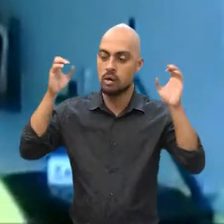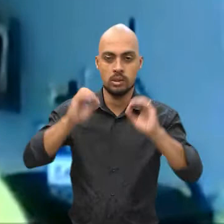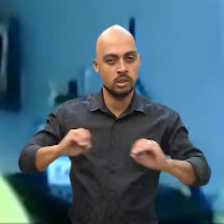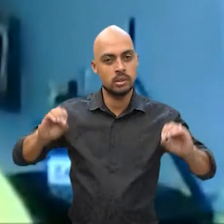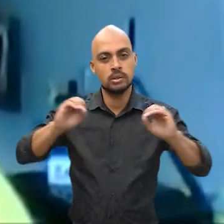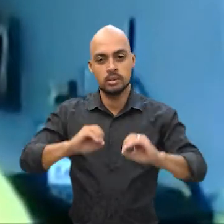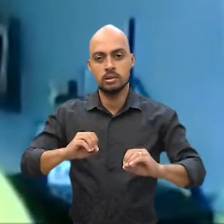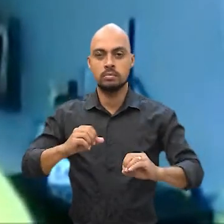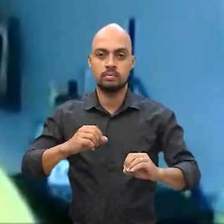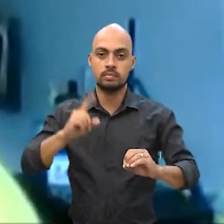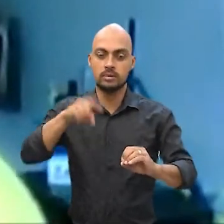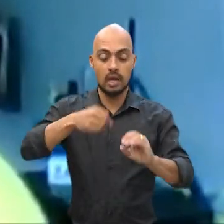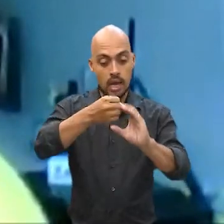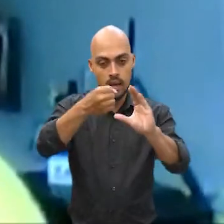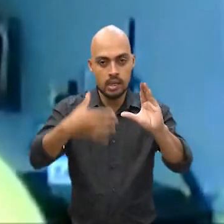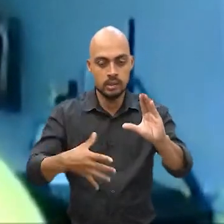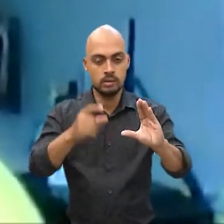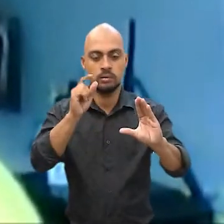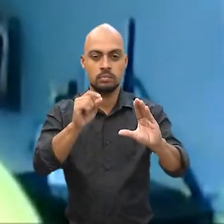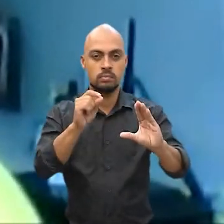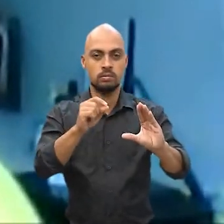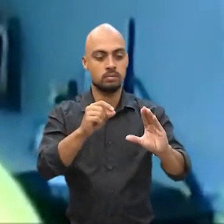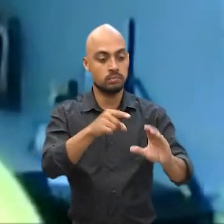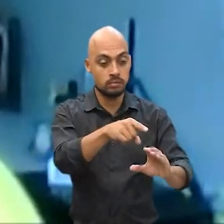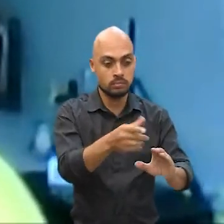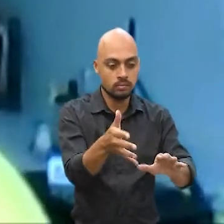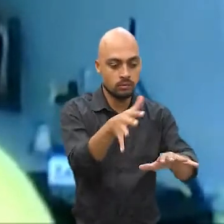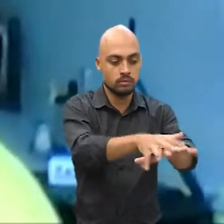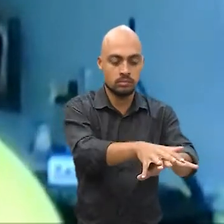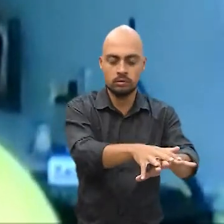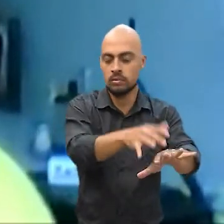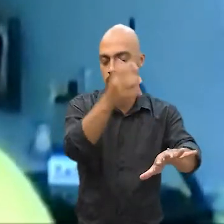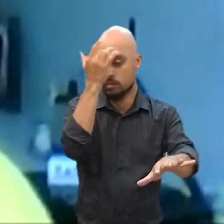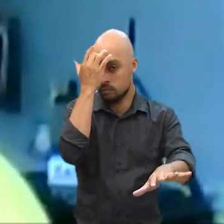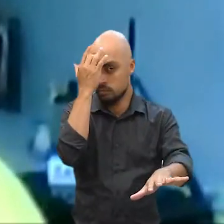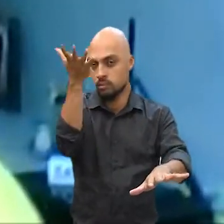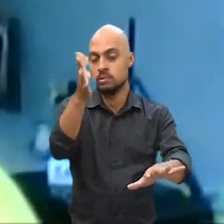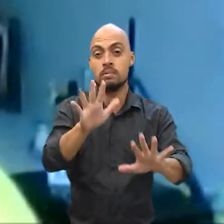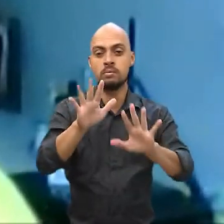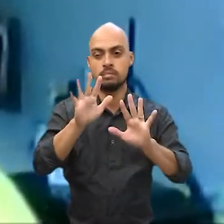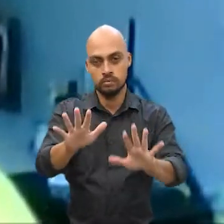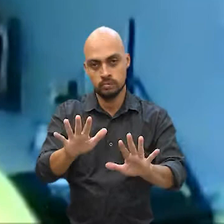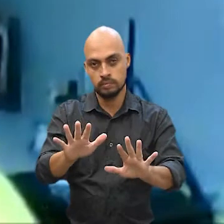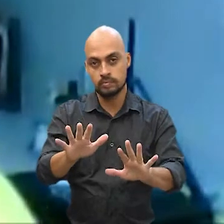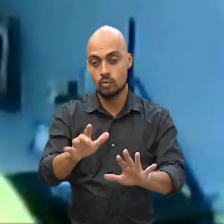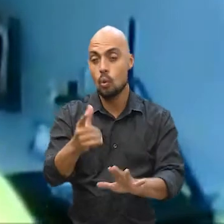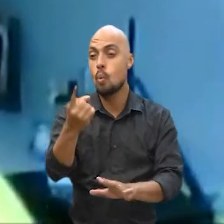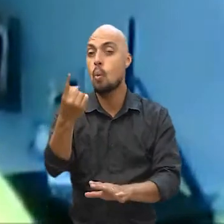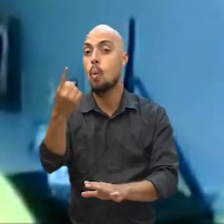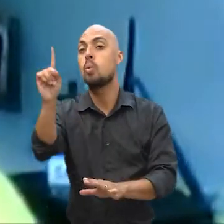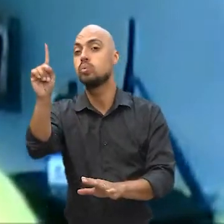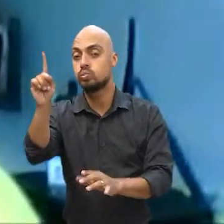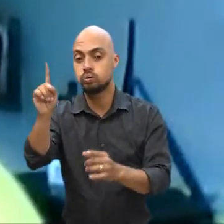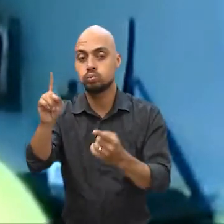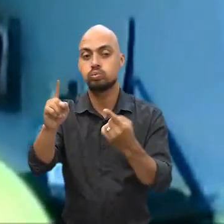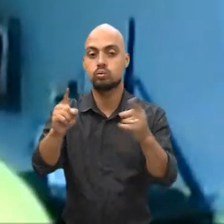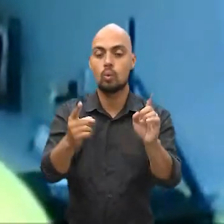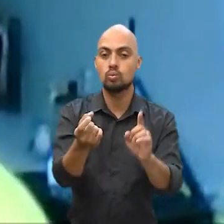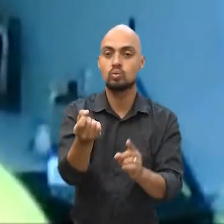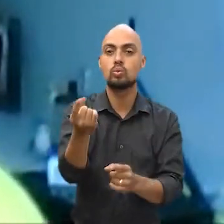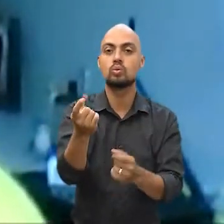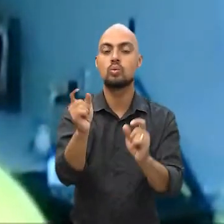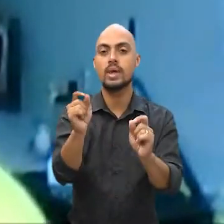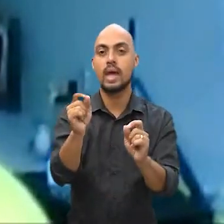da inclusão vão facilitando. Assim, também há outros com dificuldade de permanecer na tela, né? Aí